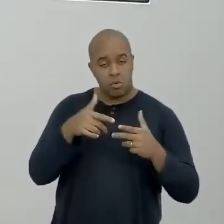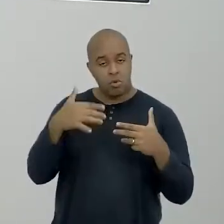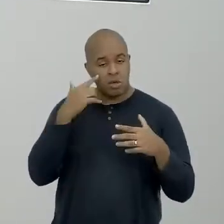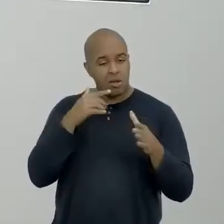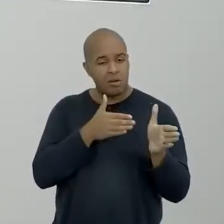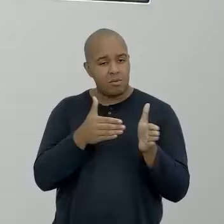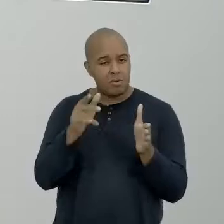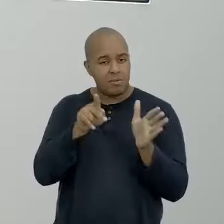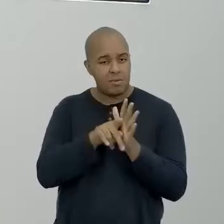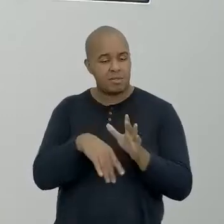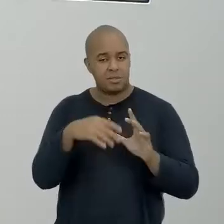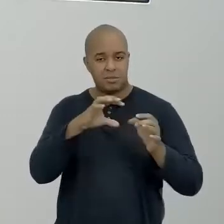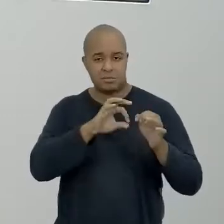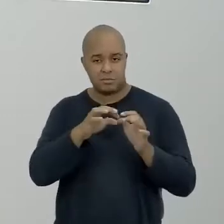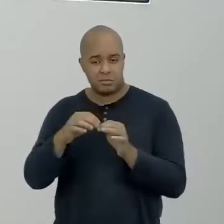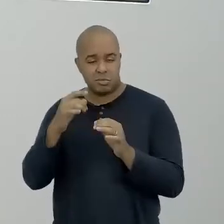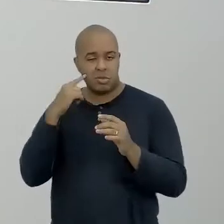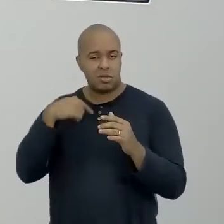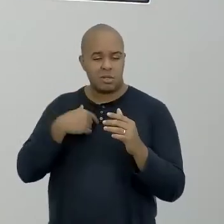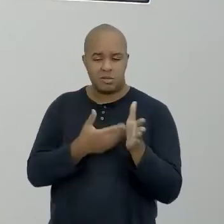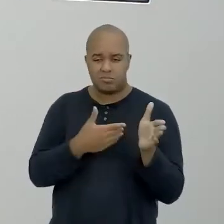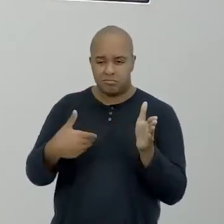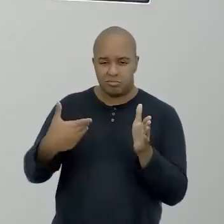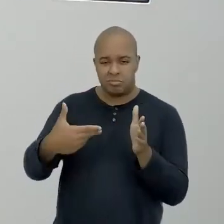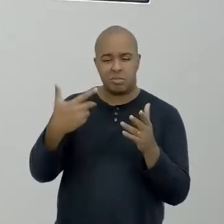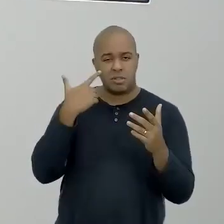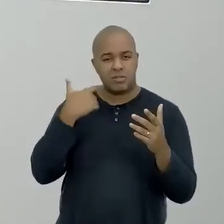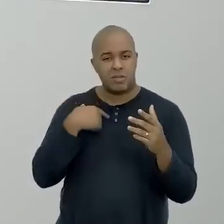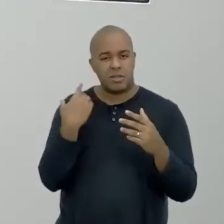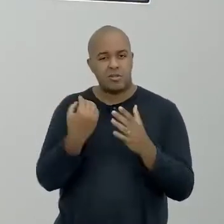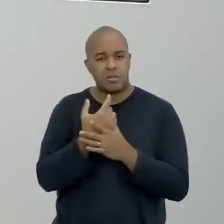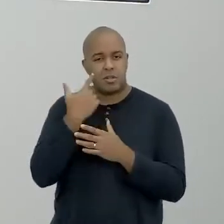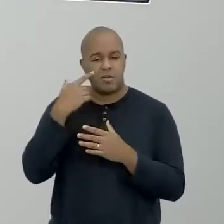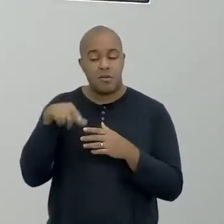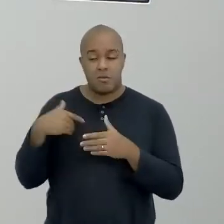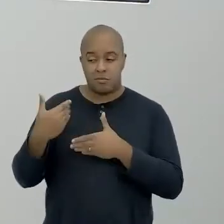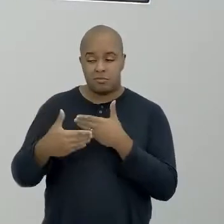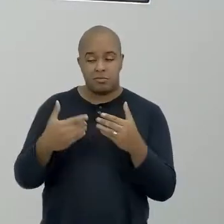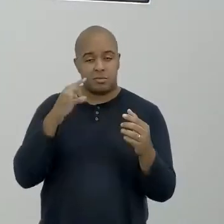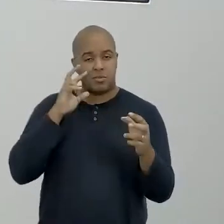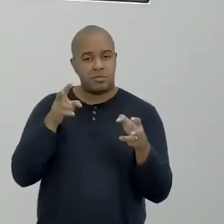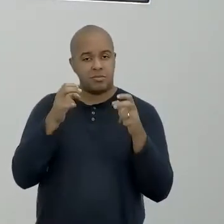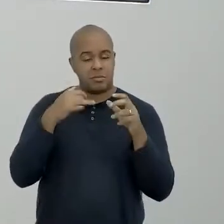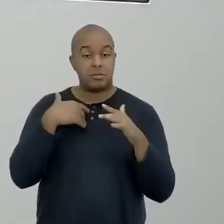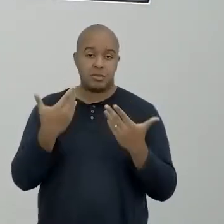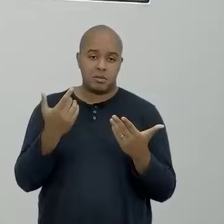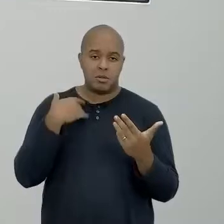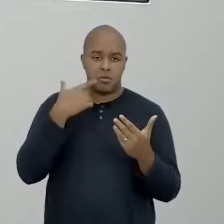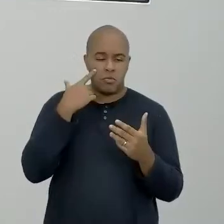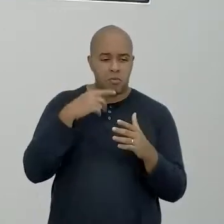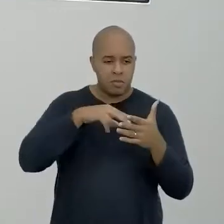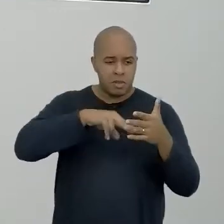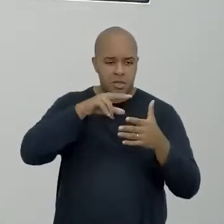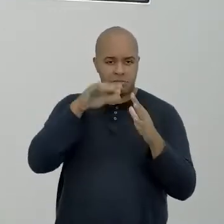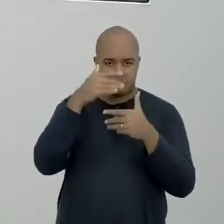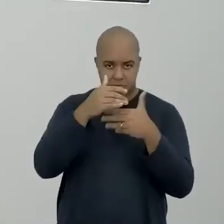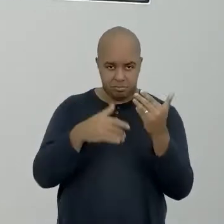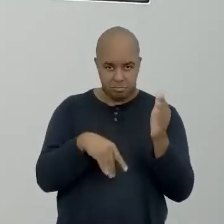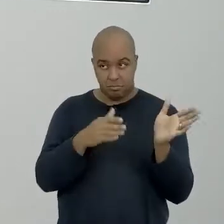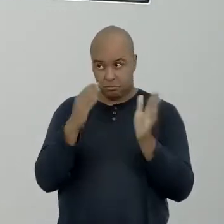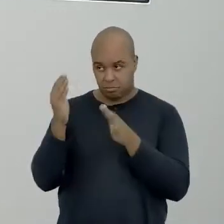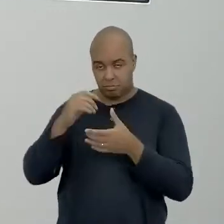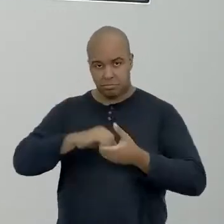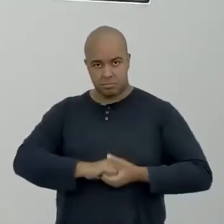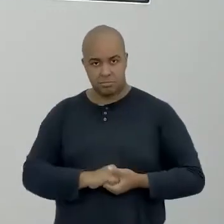meio desse componente, nesse itinerário todos que nós estamos percorrendo. Então, vamos ler os slides na